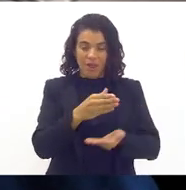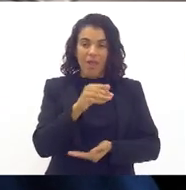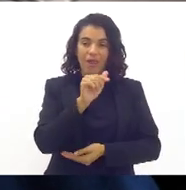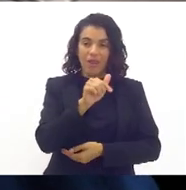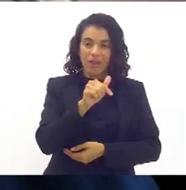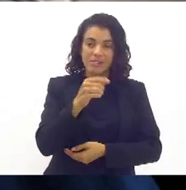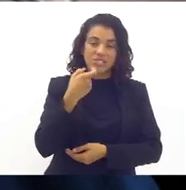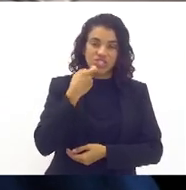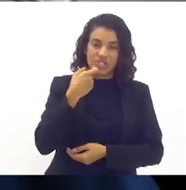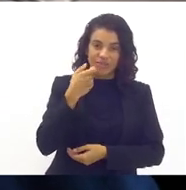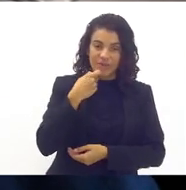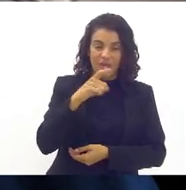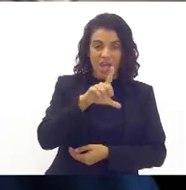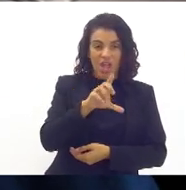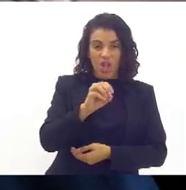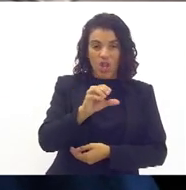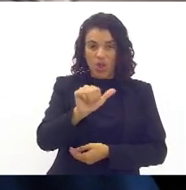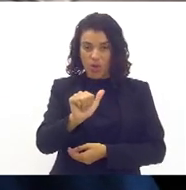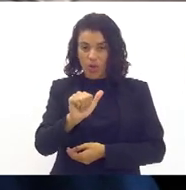PPA